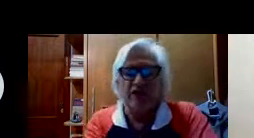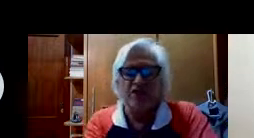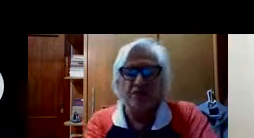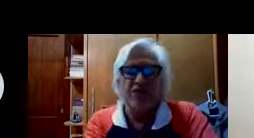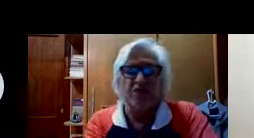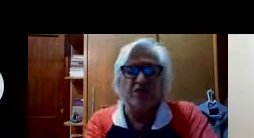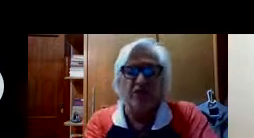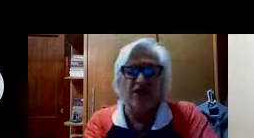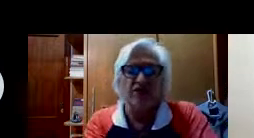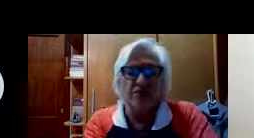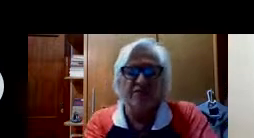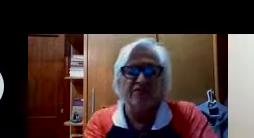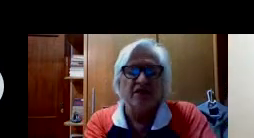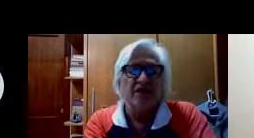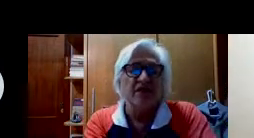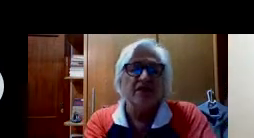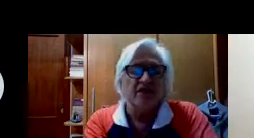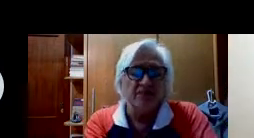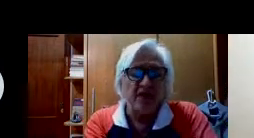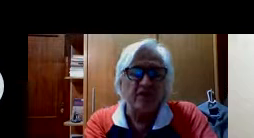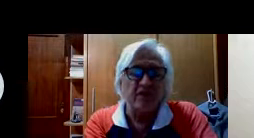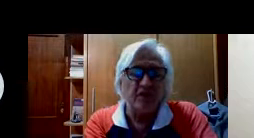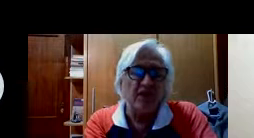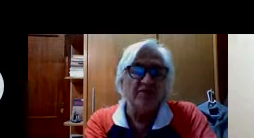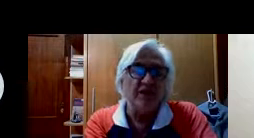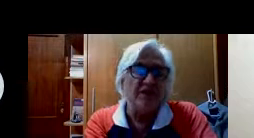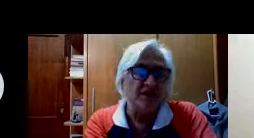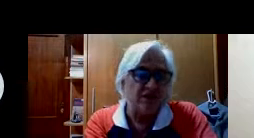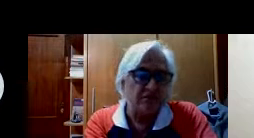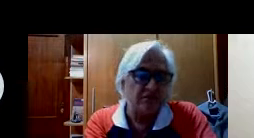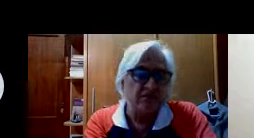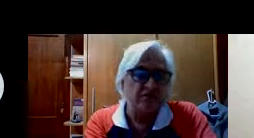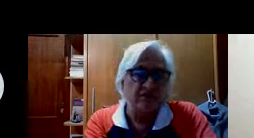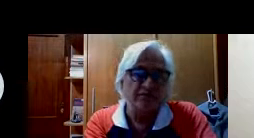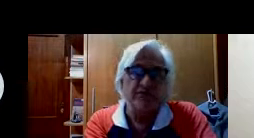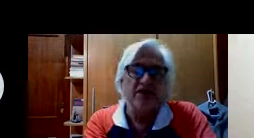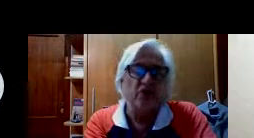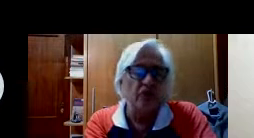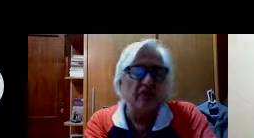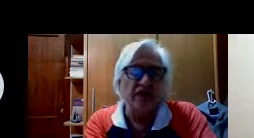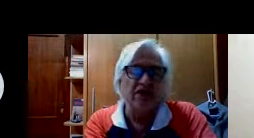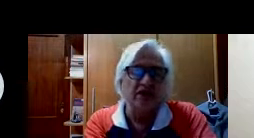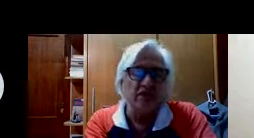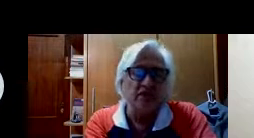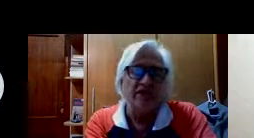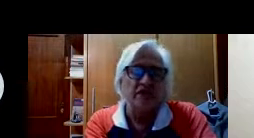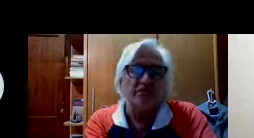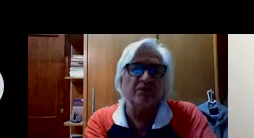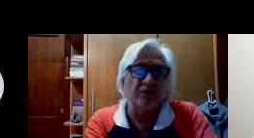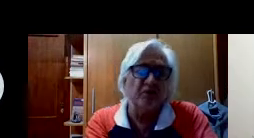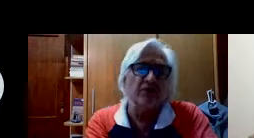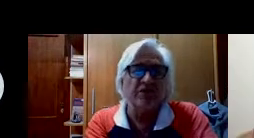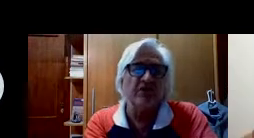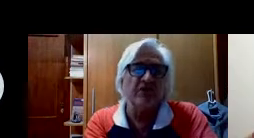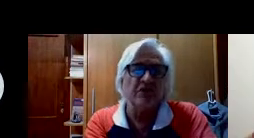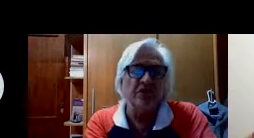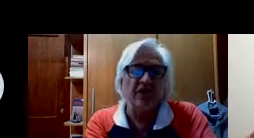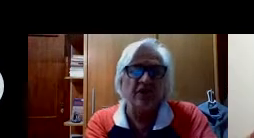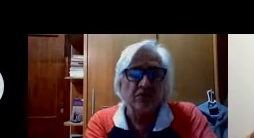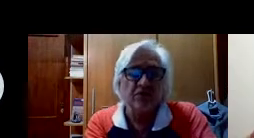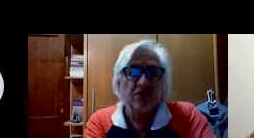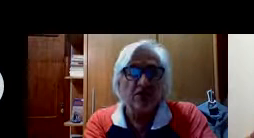Falei uma borracha de espuma, não, uma bola de espuma. Se você pega uma bola de pedra, né, um pedregulho grande, num formato